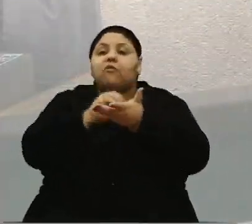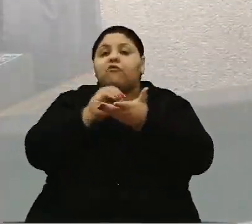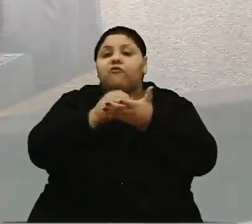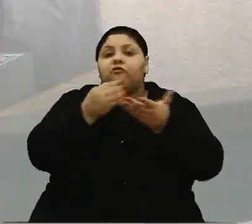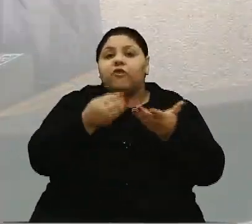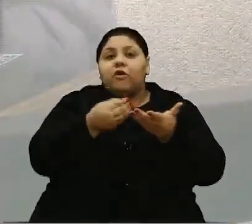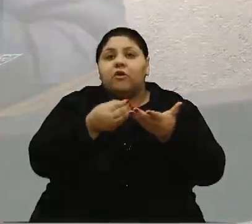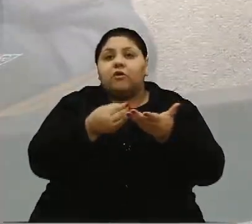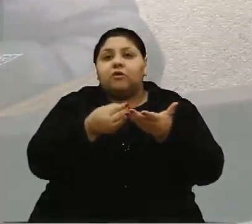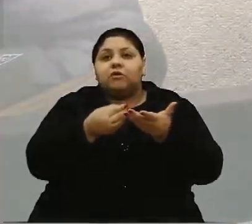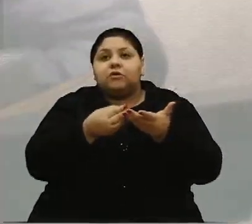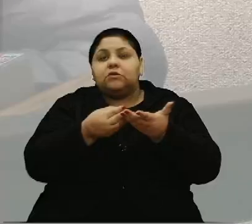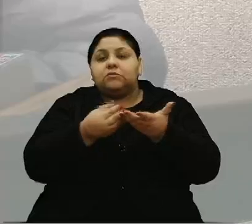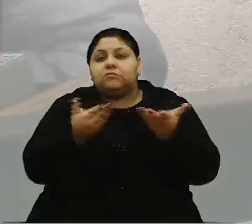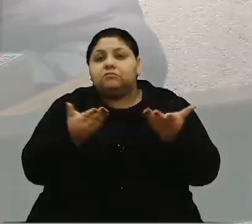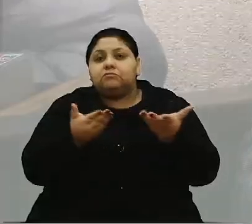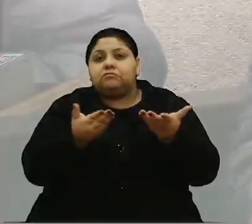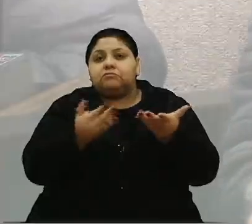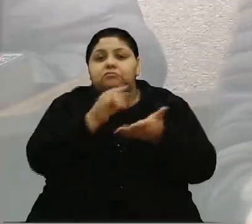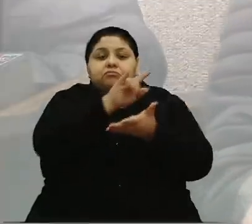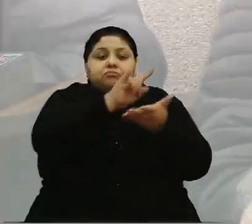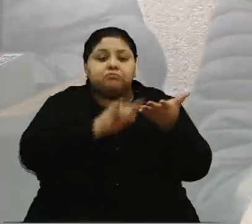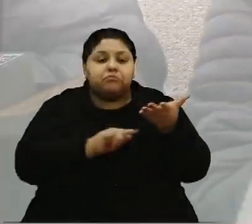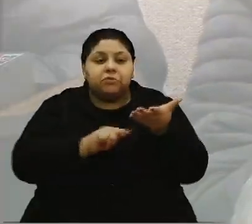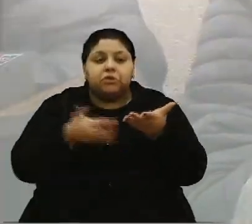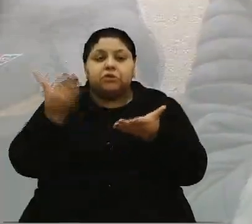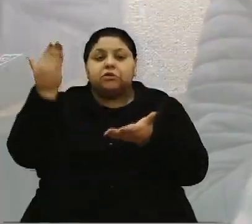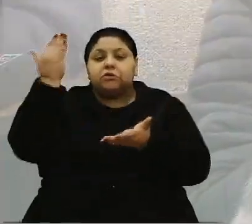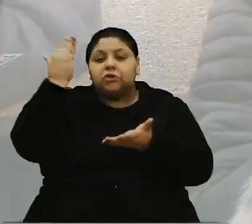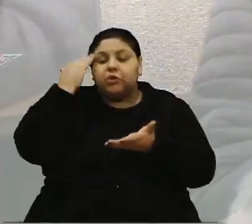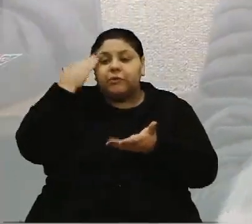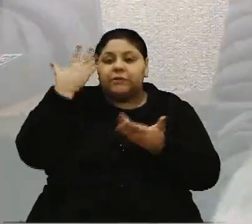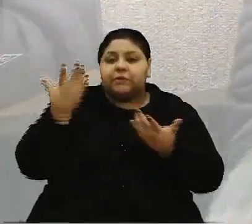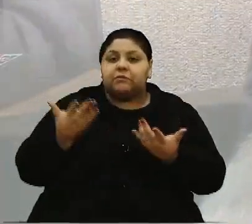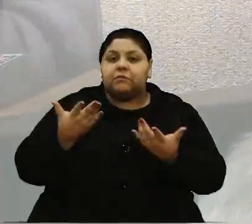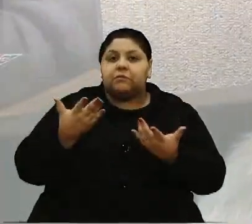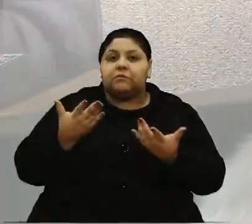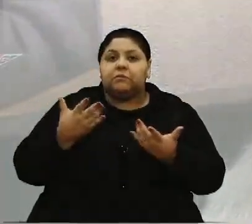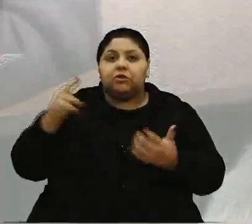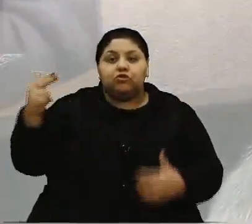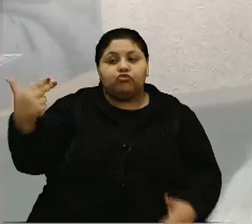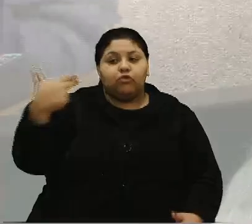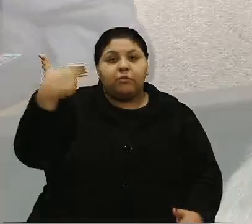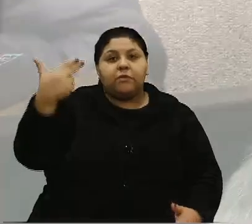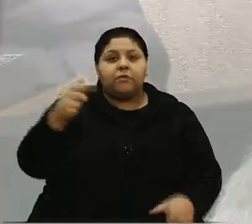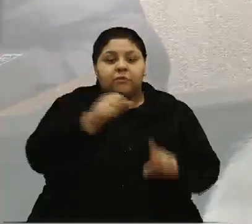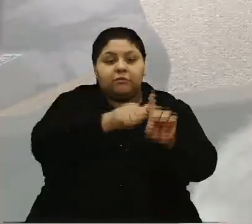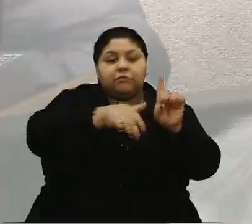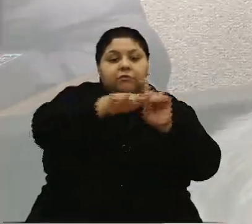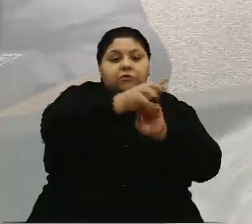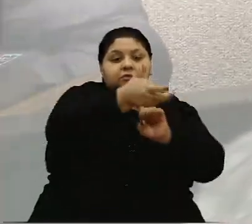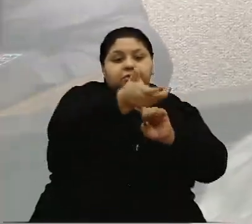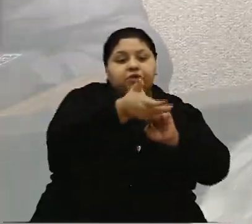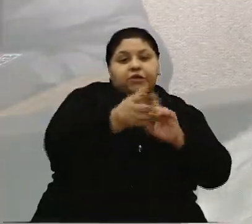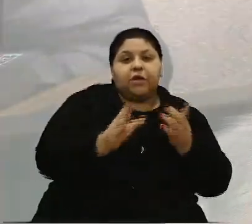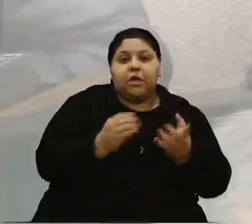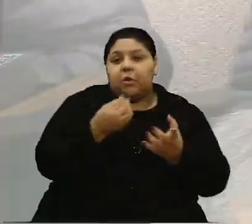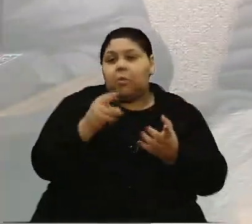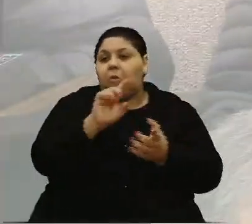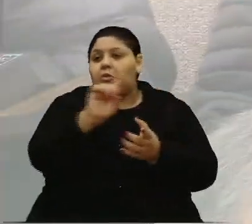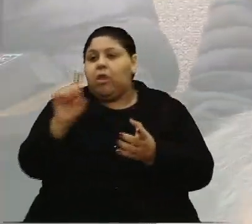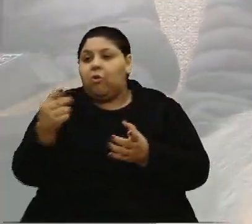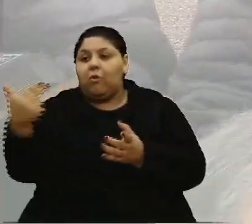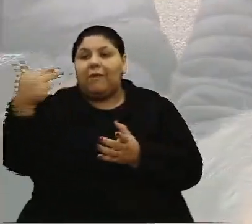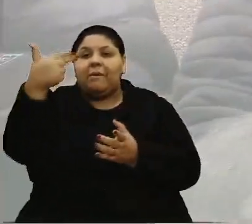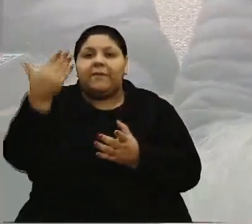um referendo para saber a respeito do armamento, se a sociedade quer o armamento ou não quer o